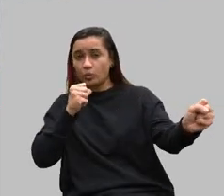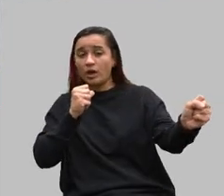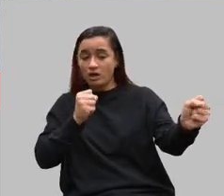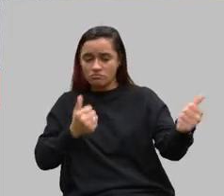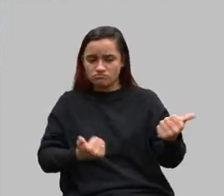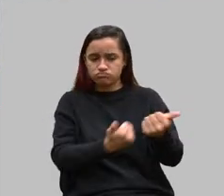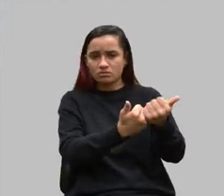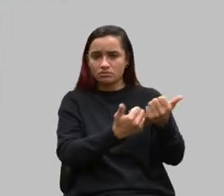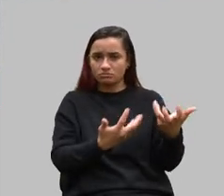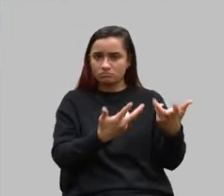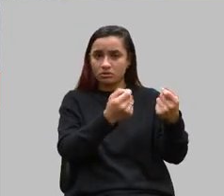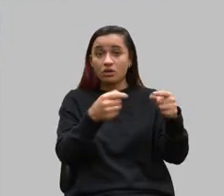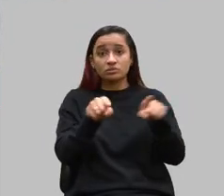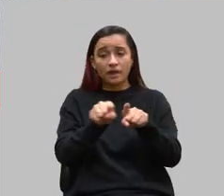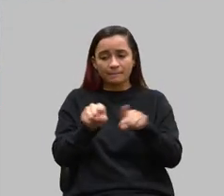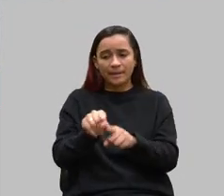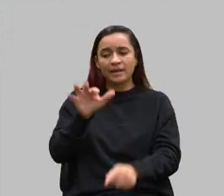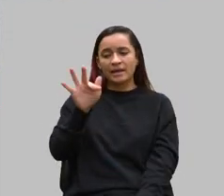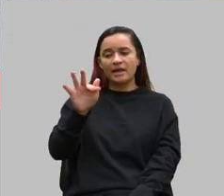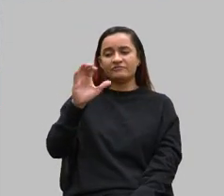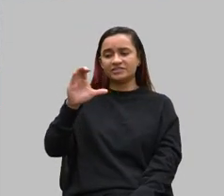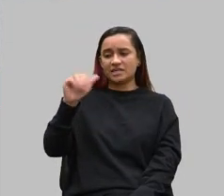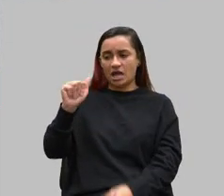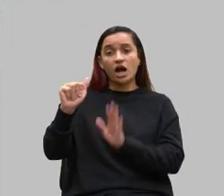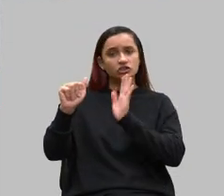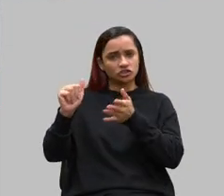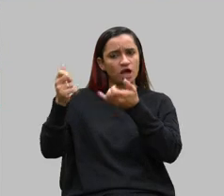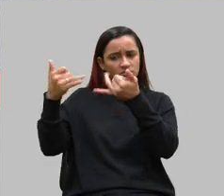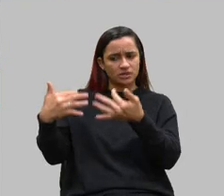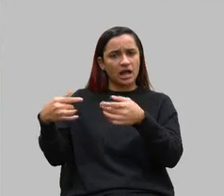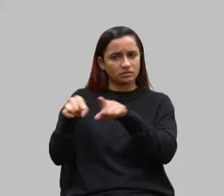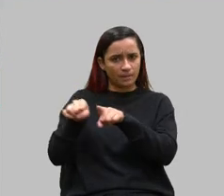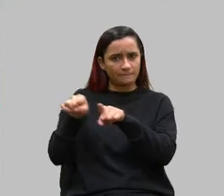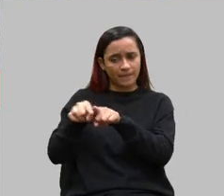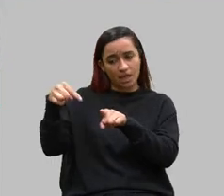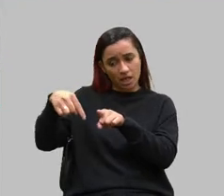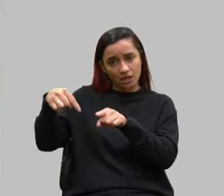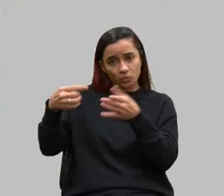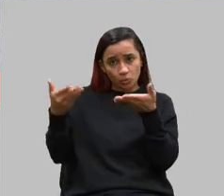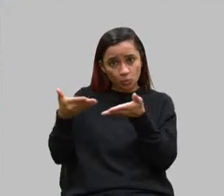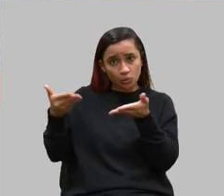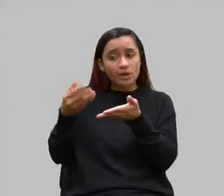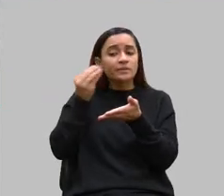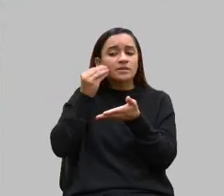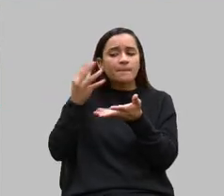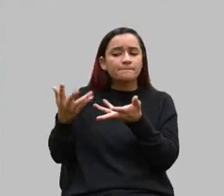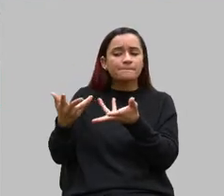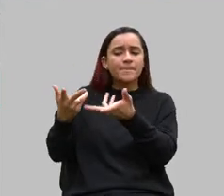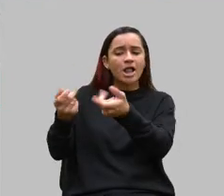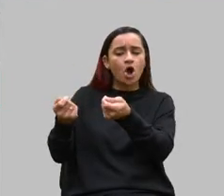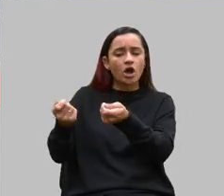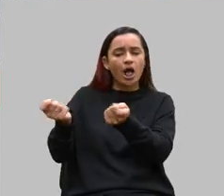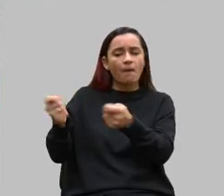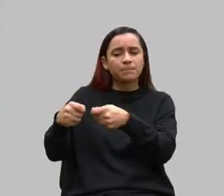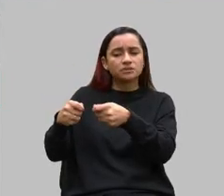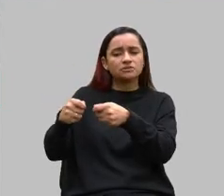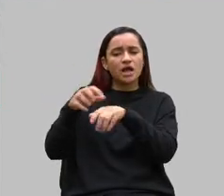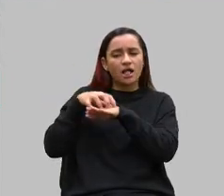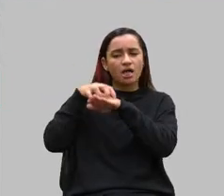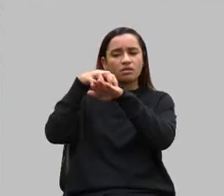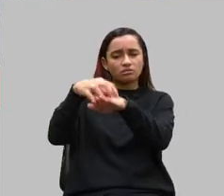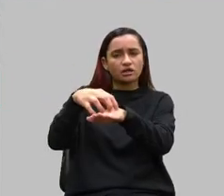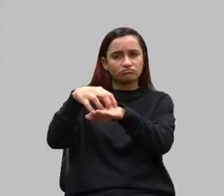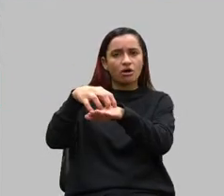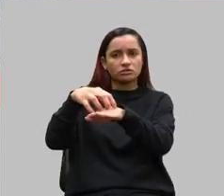FCA que também foi muito citado aqui e aí para melhorar a sua eficiência e a a sua capacidade de transpor de